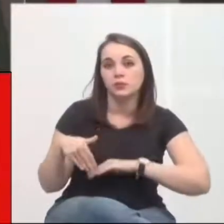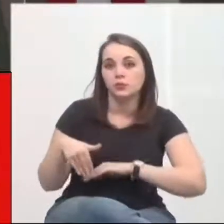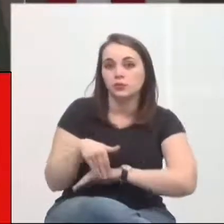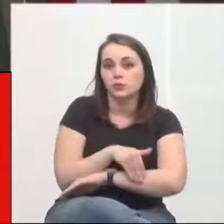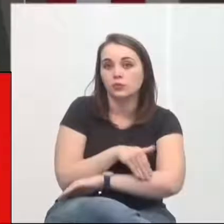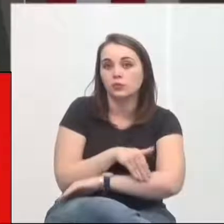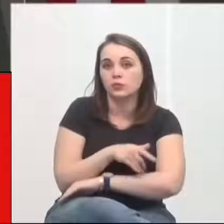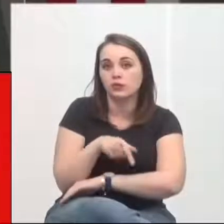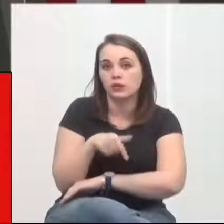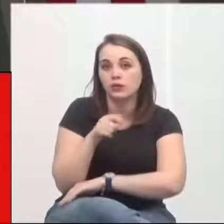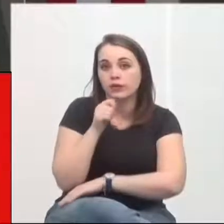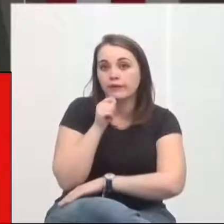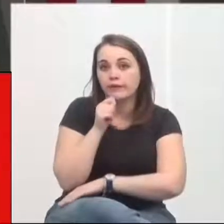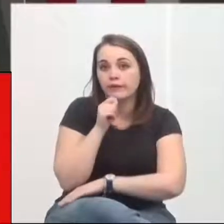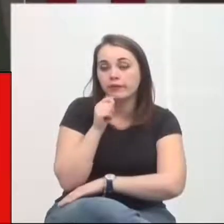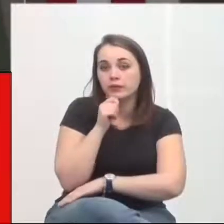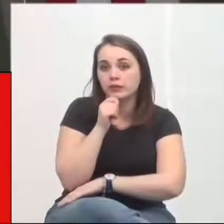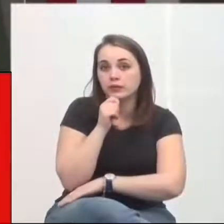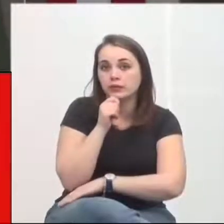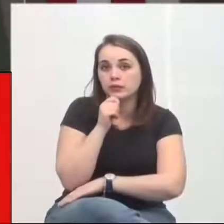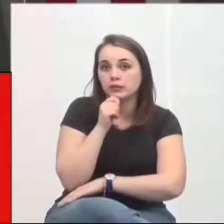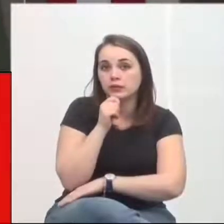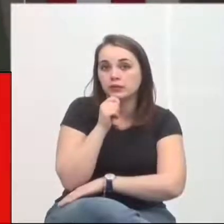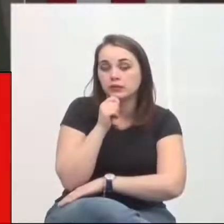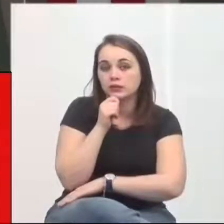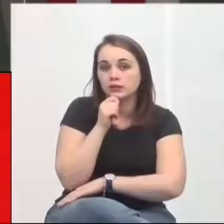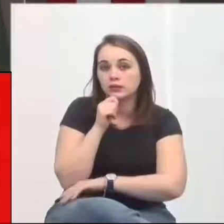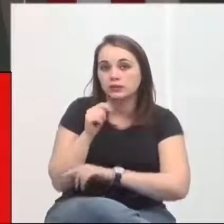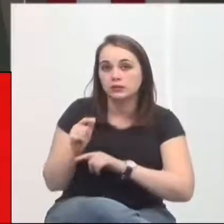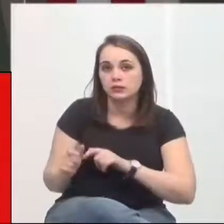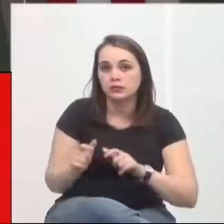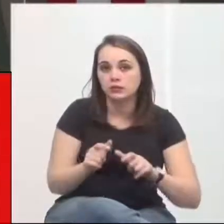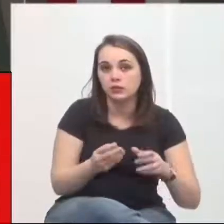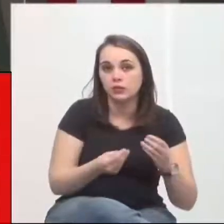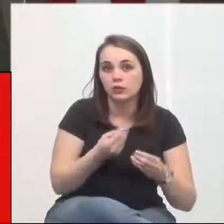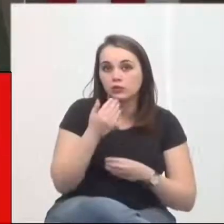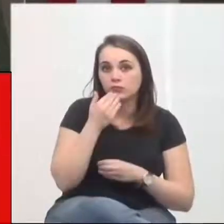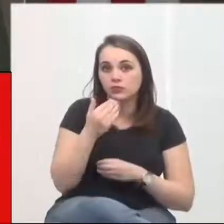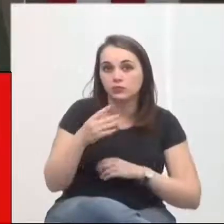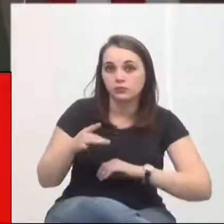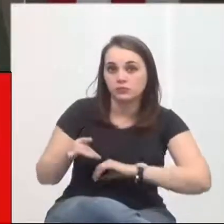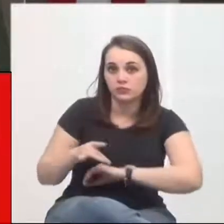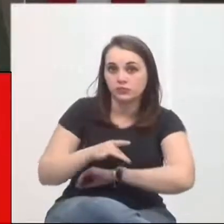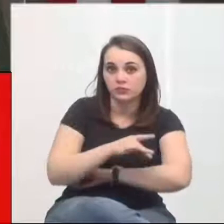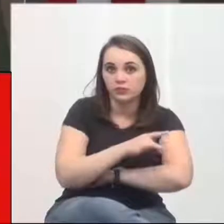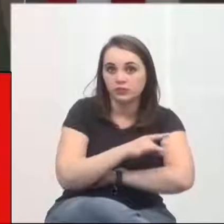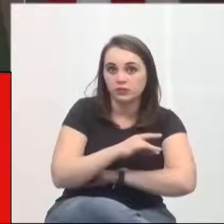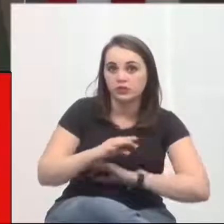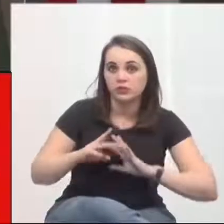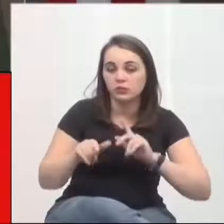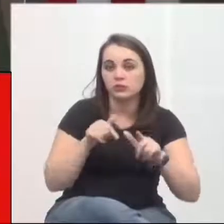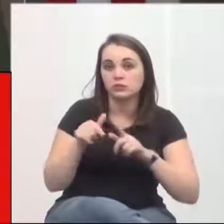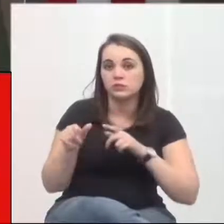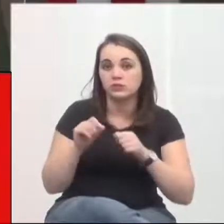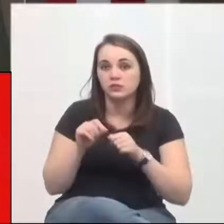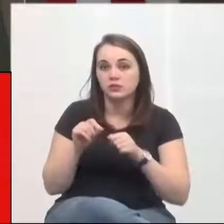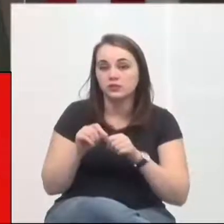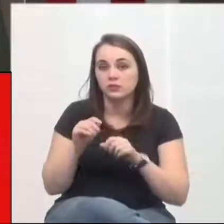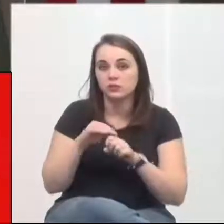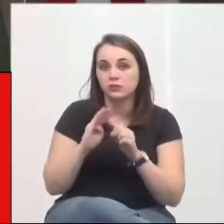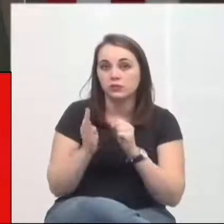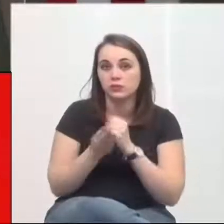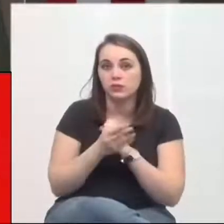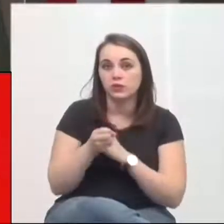a minha rua ainda está de chão. Às vezes, como é que eu vou pedir para pavimentar a rua com todas as obras que estão acontecendo dentro do bairro de São